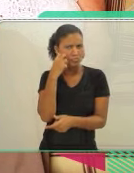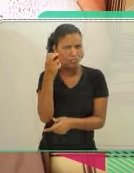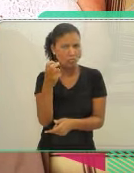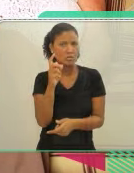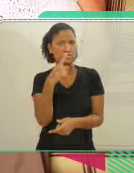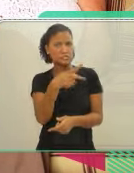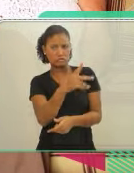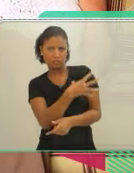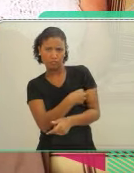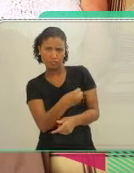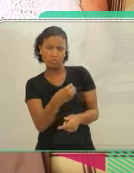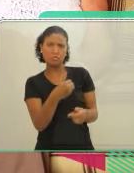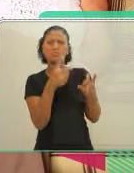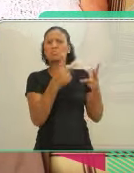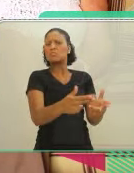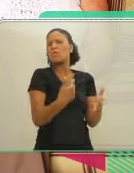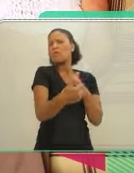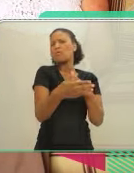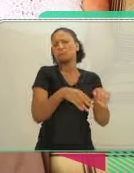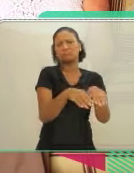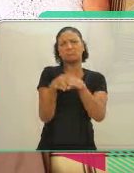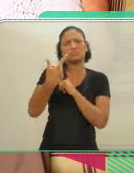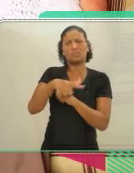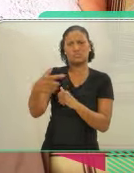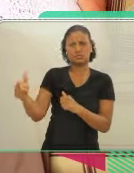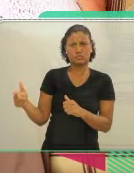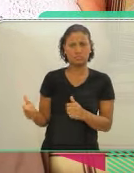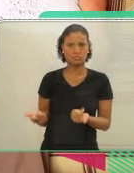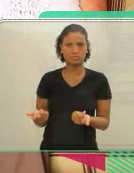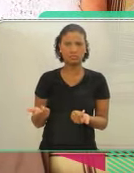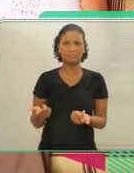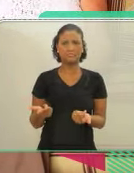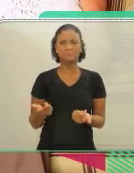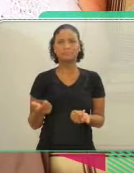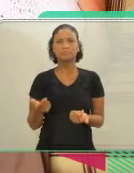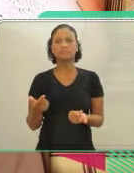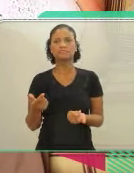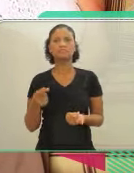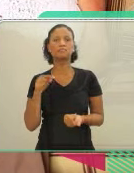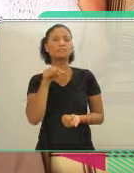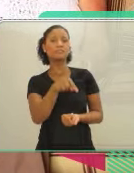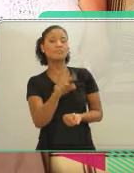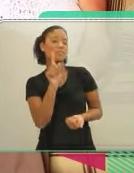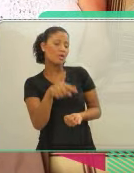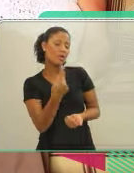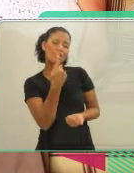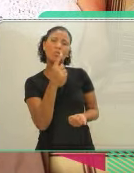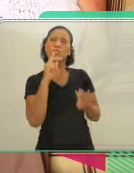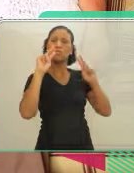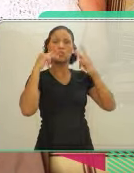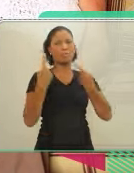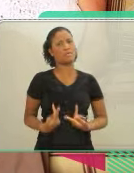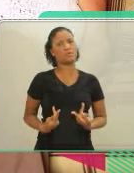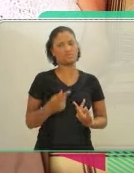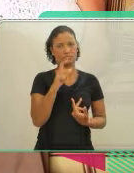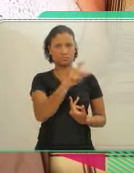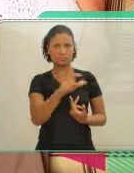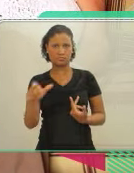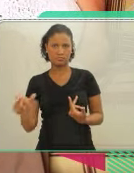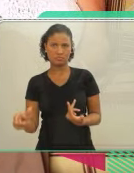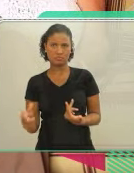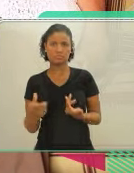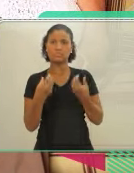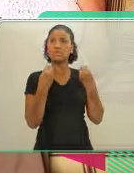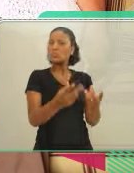bom sentido. Levar para tudo que é lugar. Não ter vergonha. É ser o filho como qualquer outro.